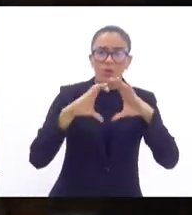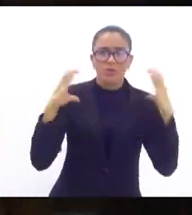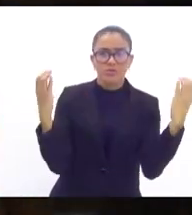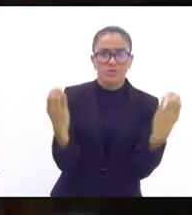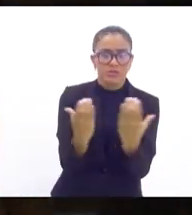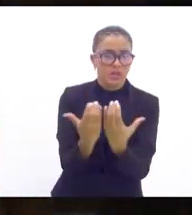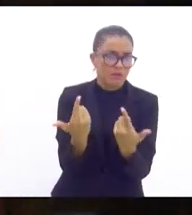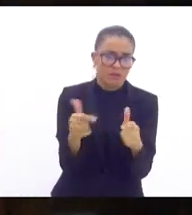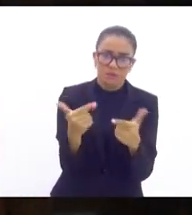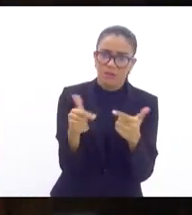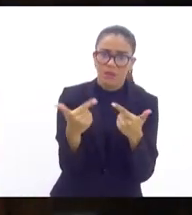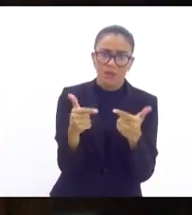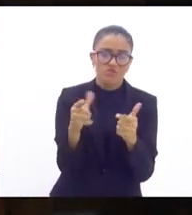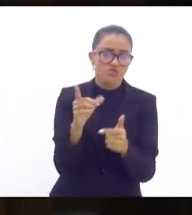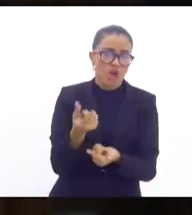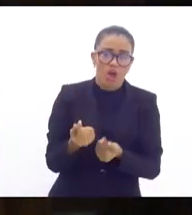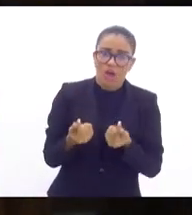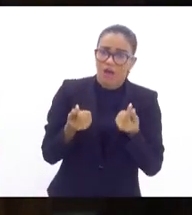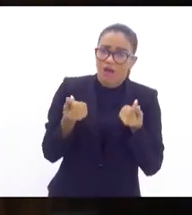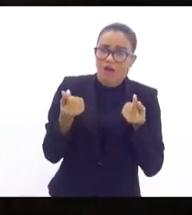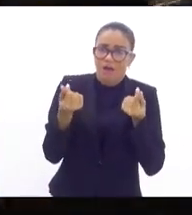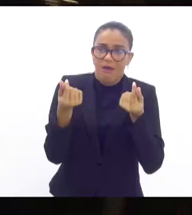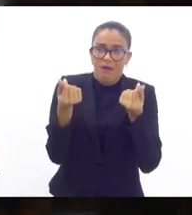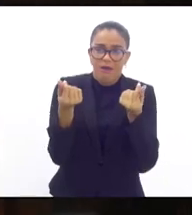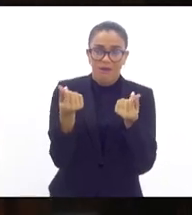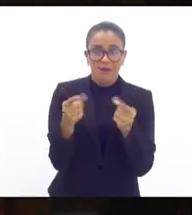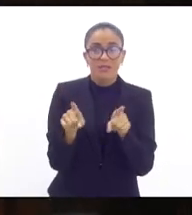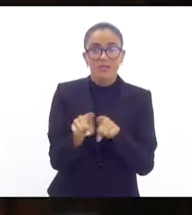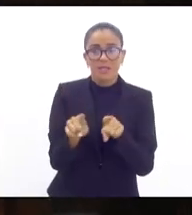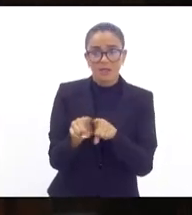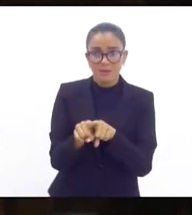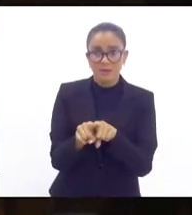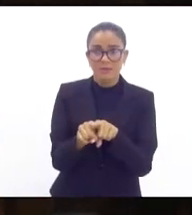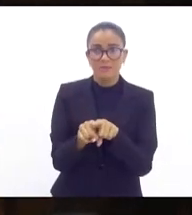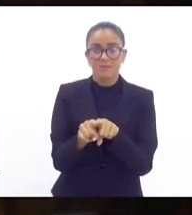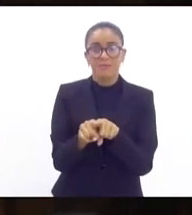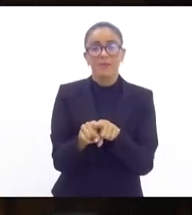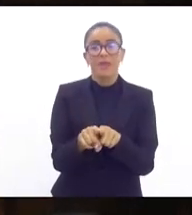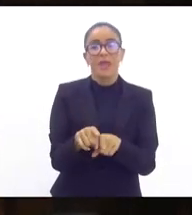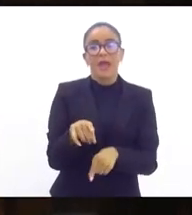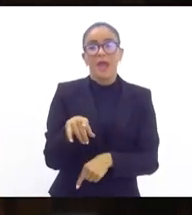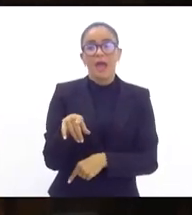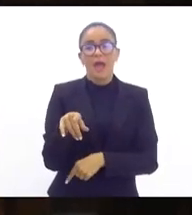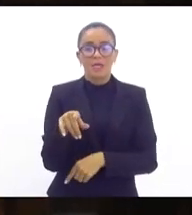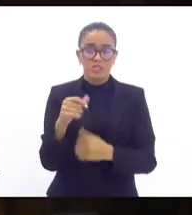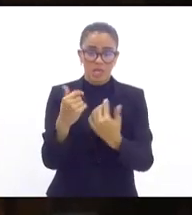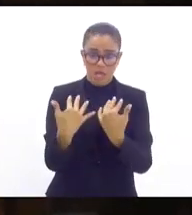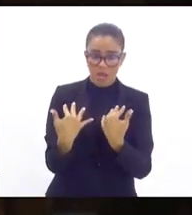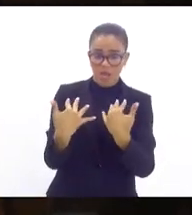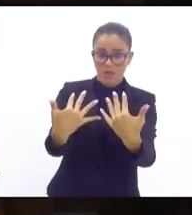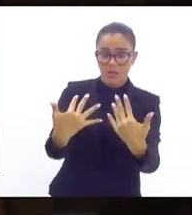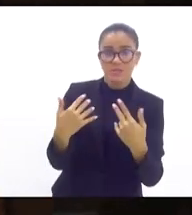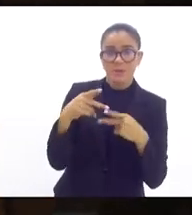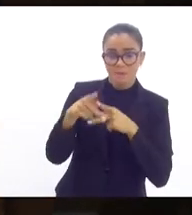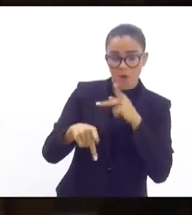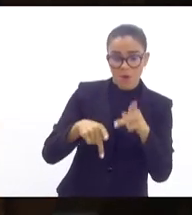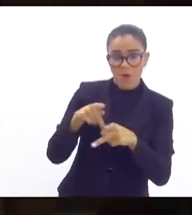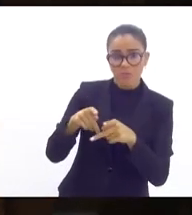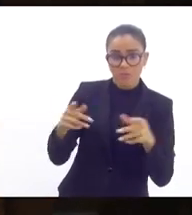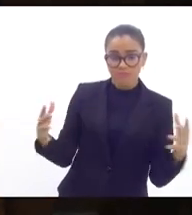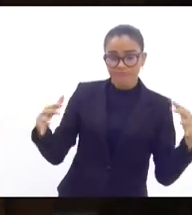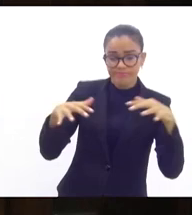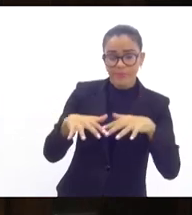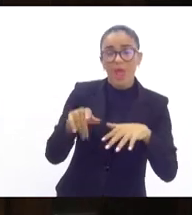classe média classe média alta a gente não pode esquecer também já que essa audiência pública também é de estádio no Rio de Janeiro